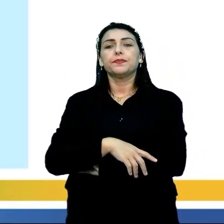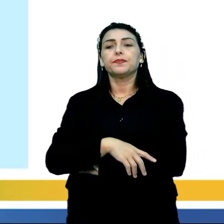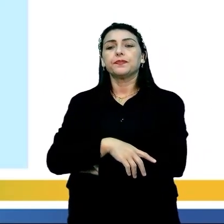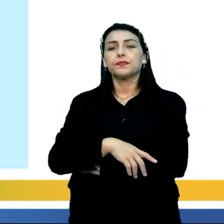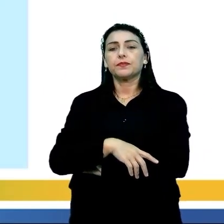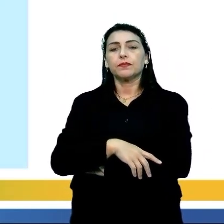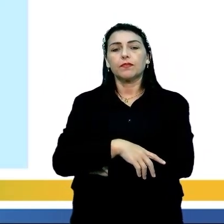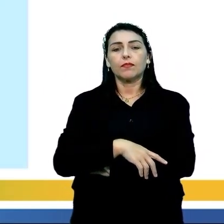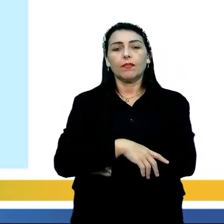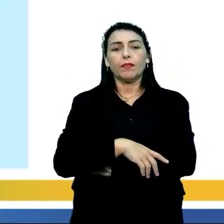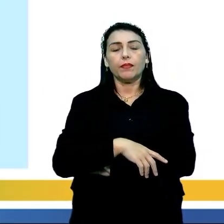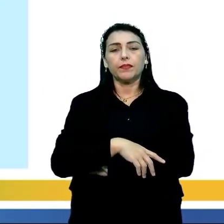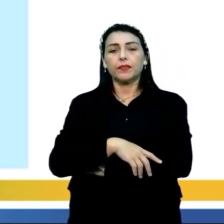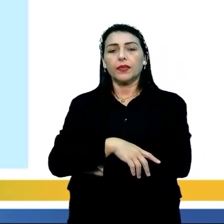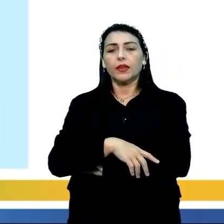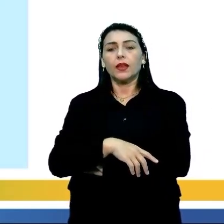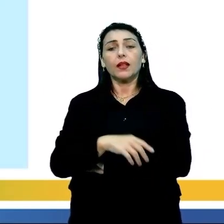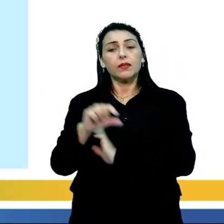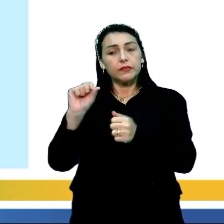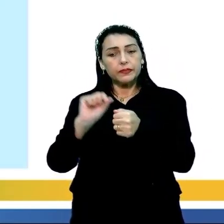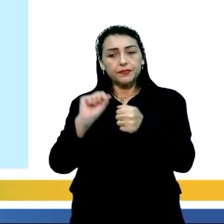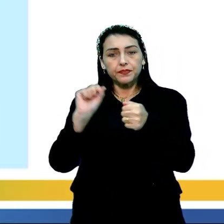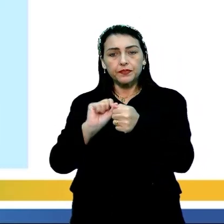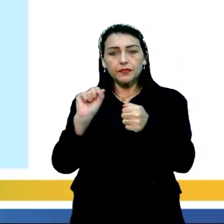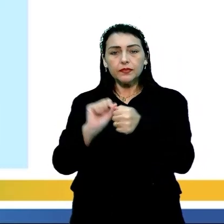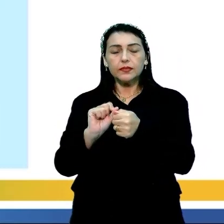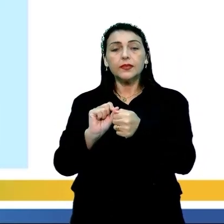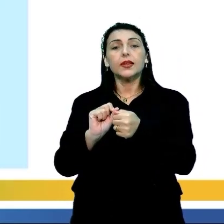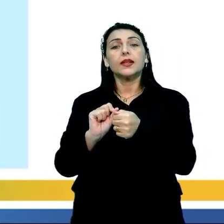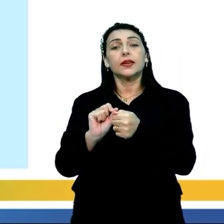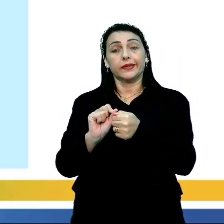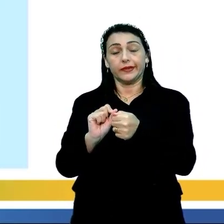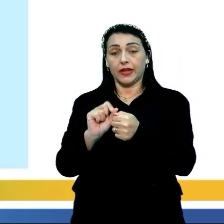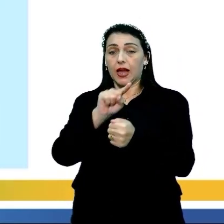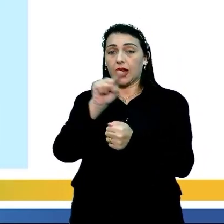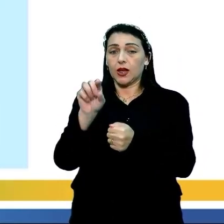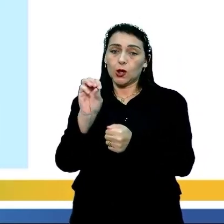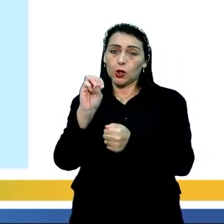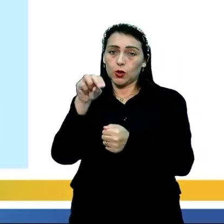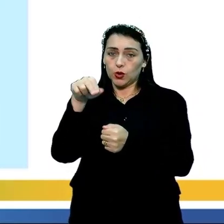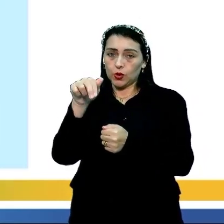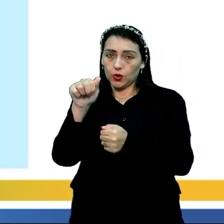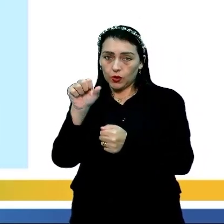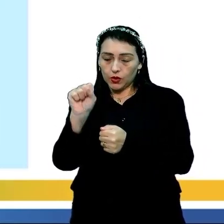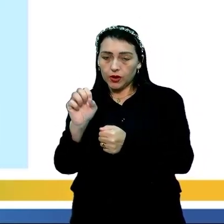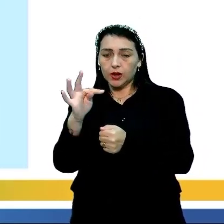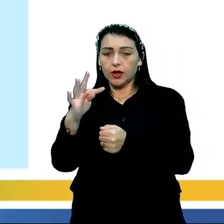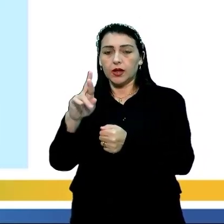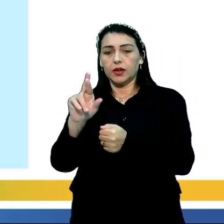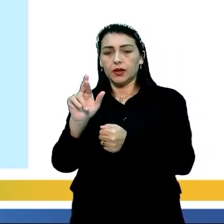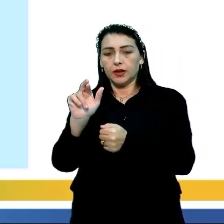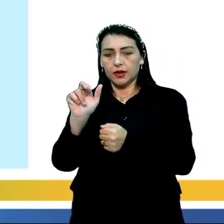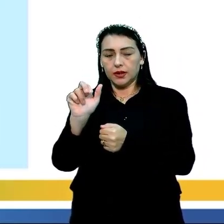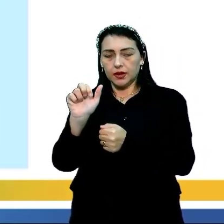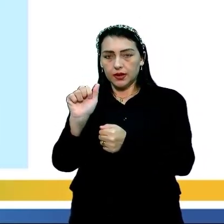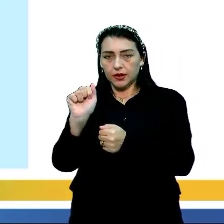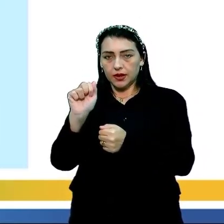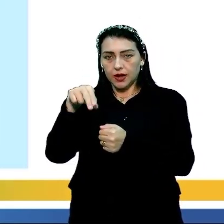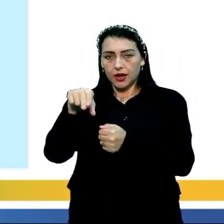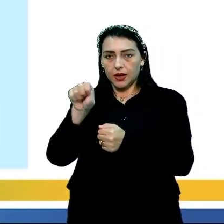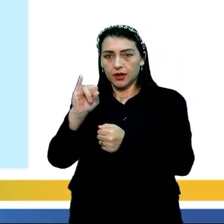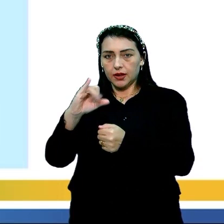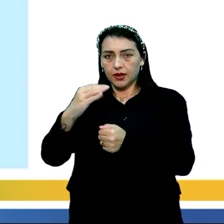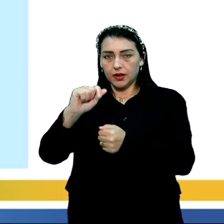domínios morfoclimáticos, se formam as chamadas zonas de transição, que é justamente zonas aí